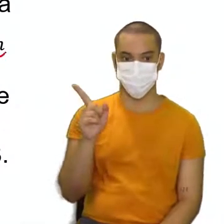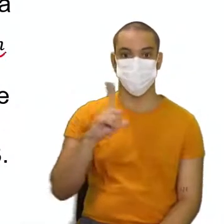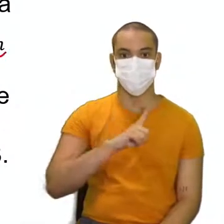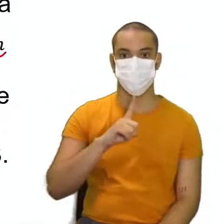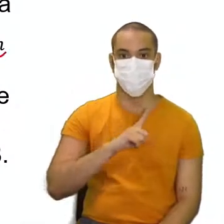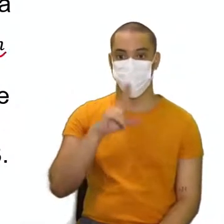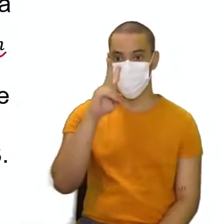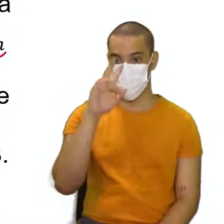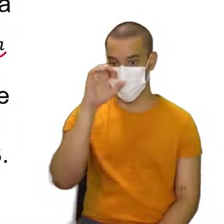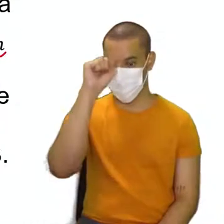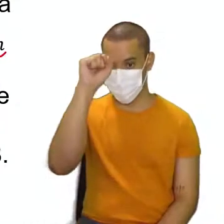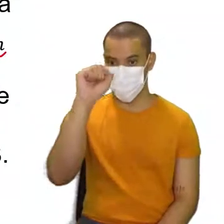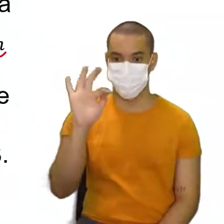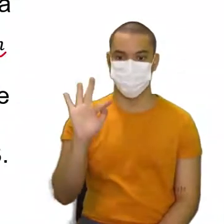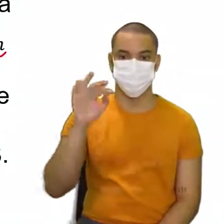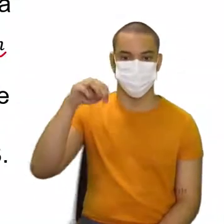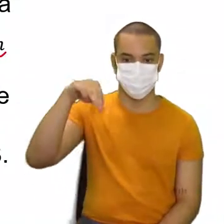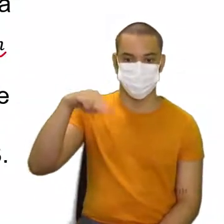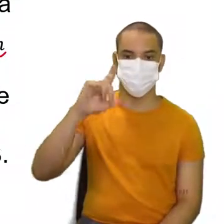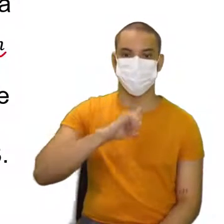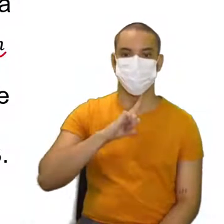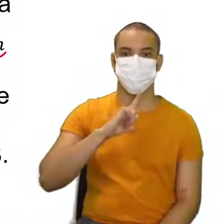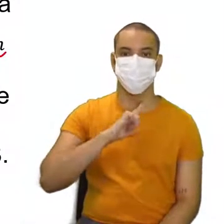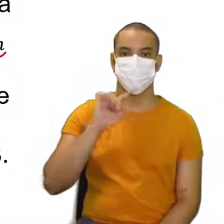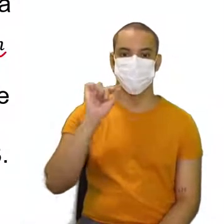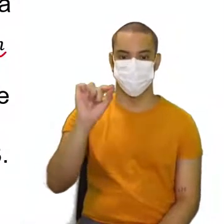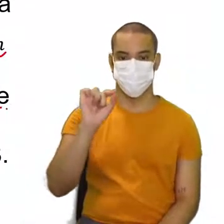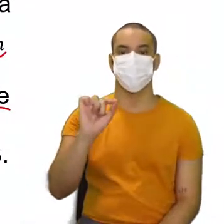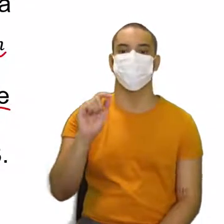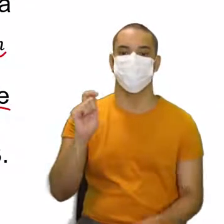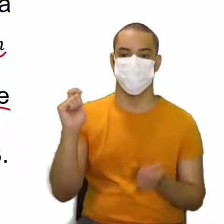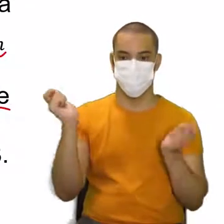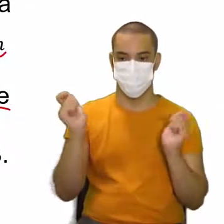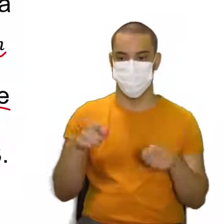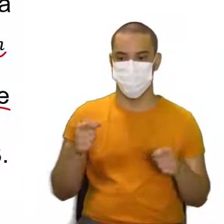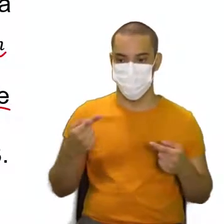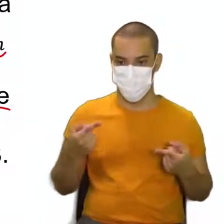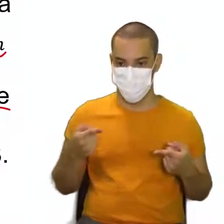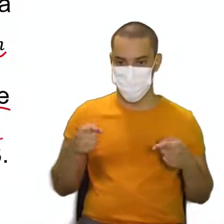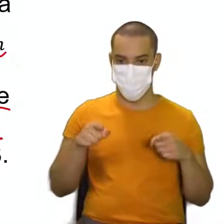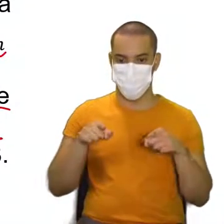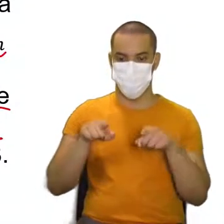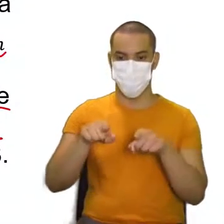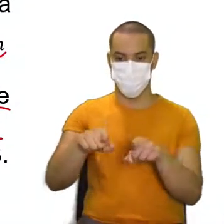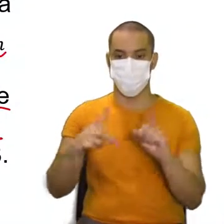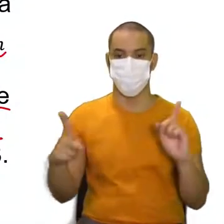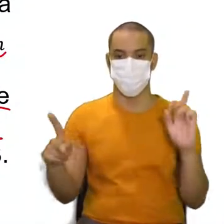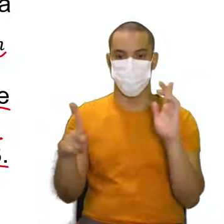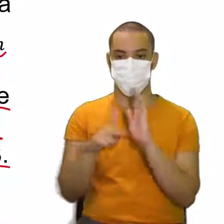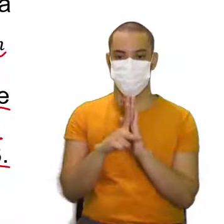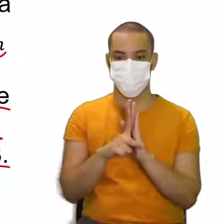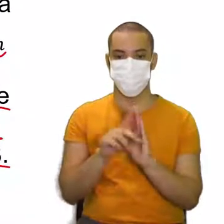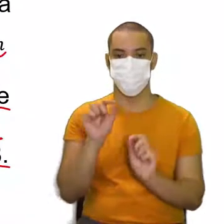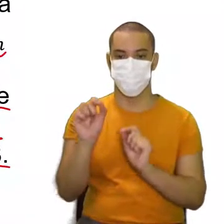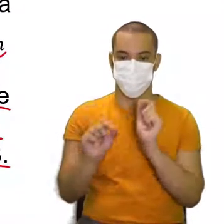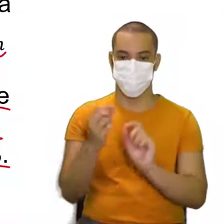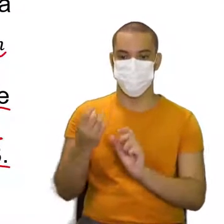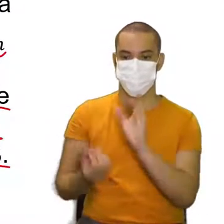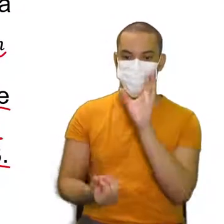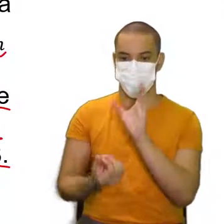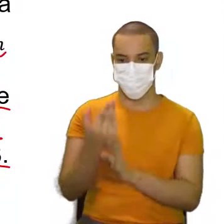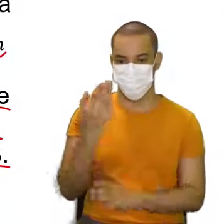magnética FM age perpendicularmente ao plano formado